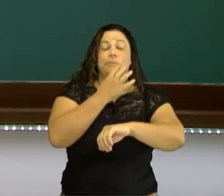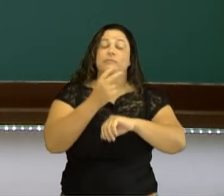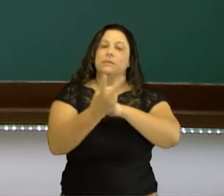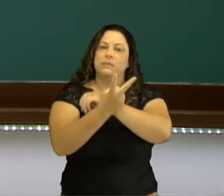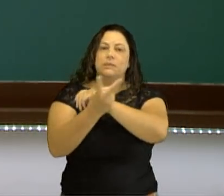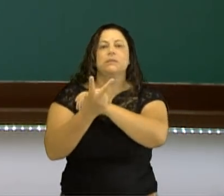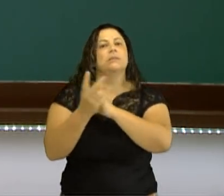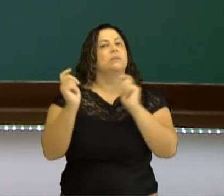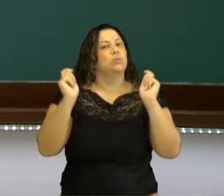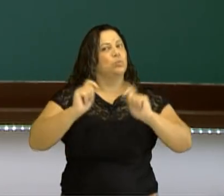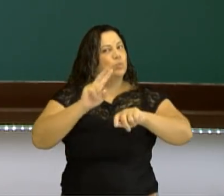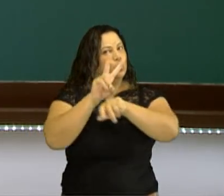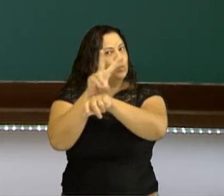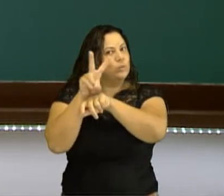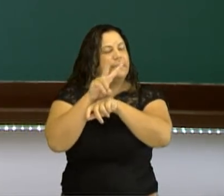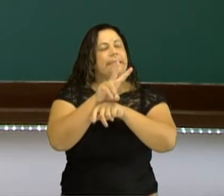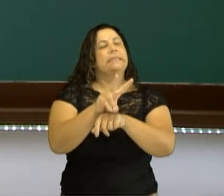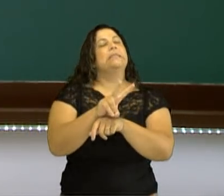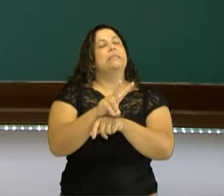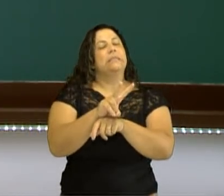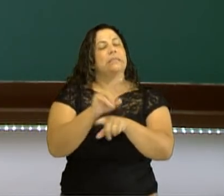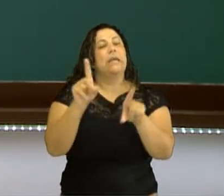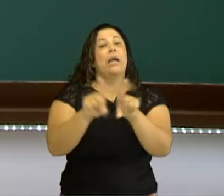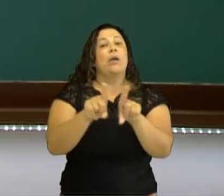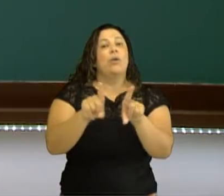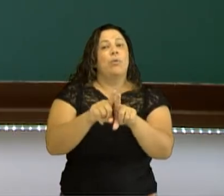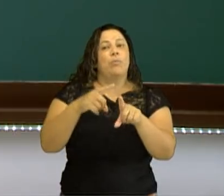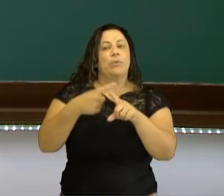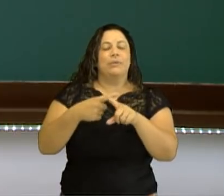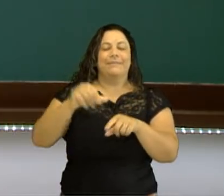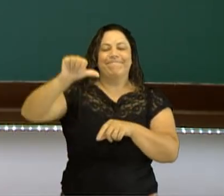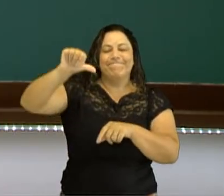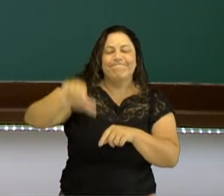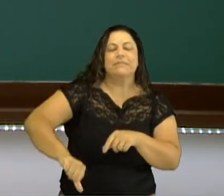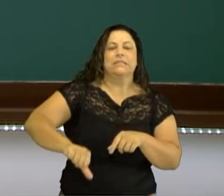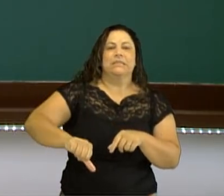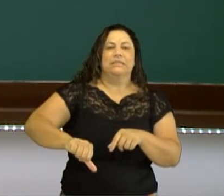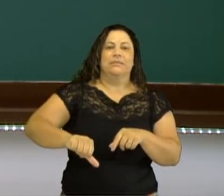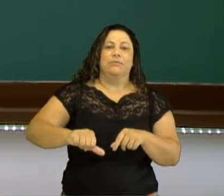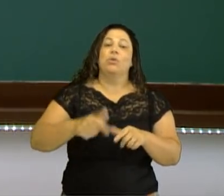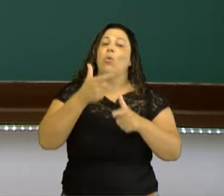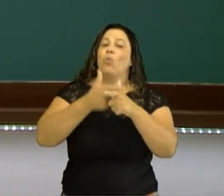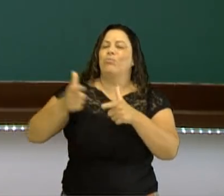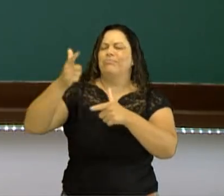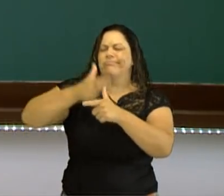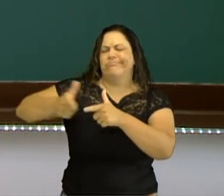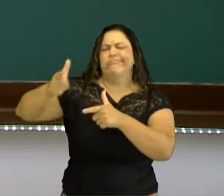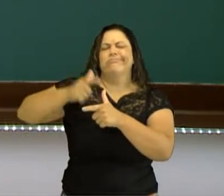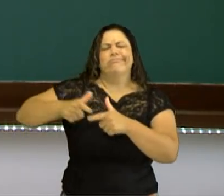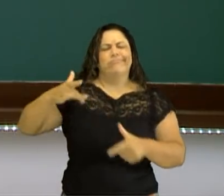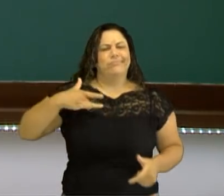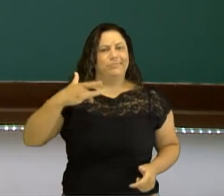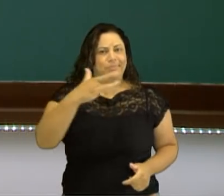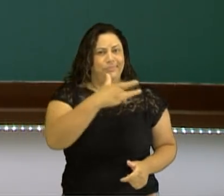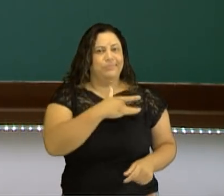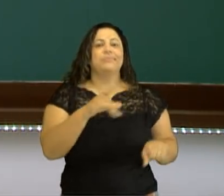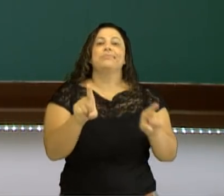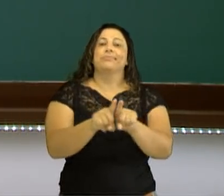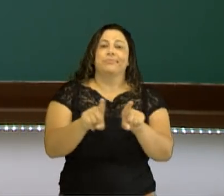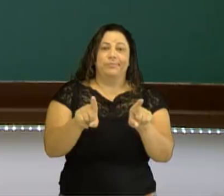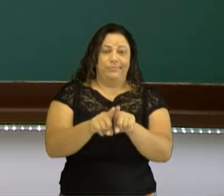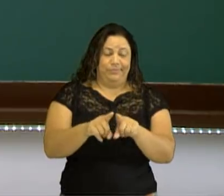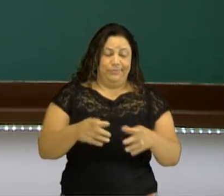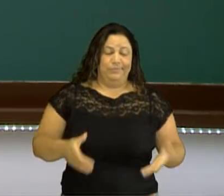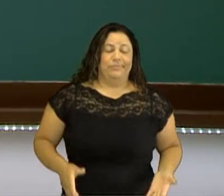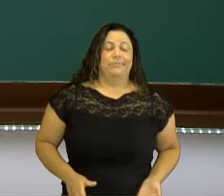tratada, porque quanto mais ela for se agravando, maiores as chances de outros problemas de saúde acabarem